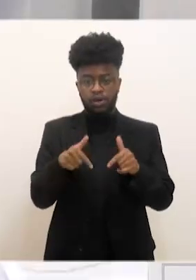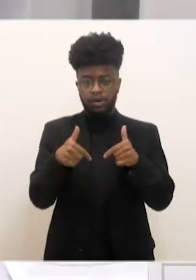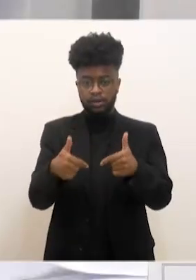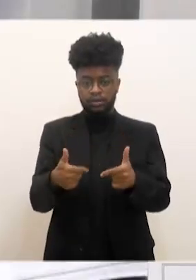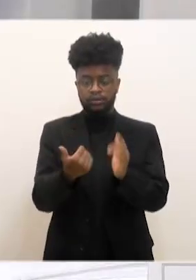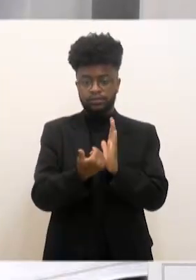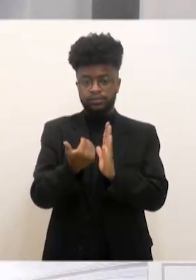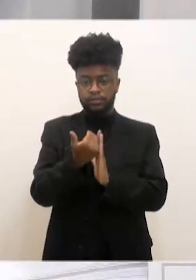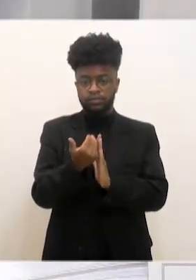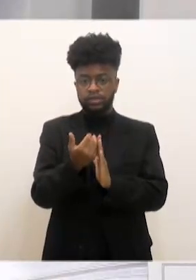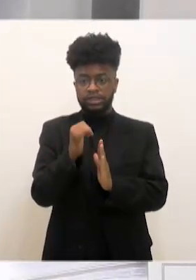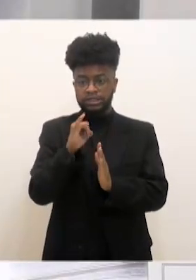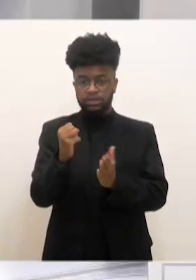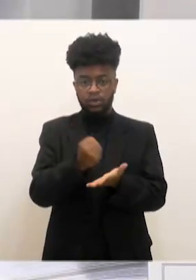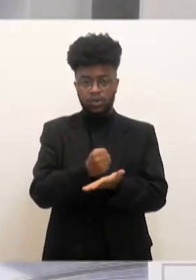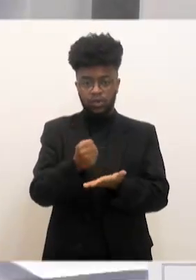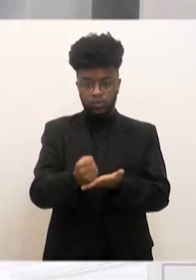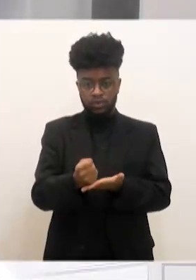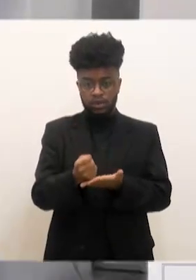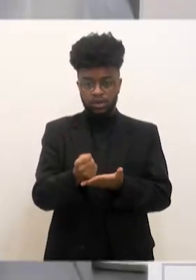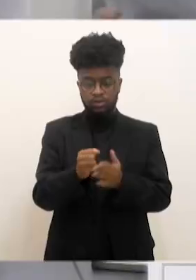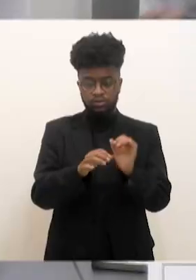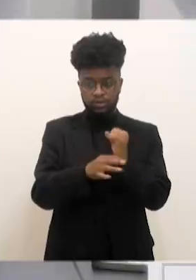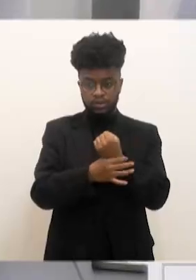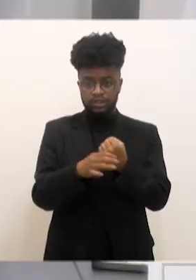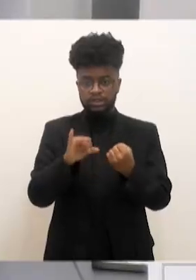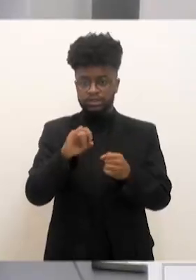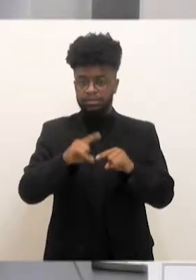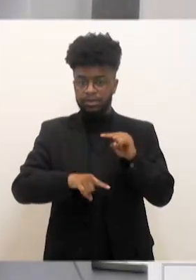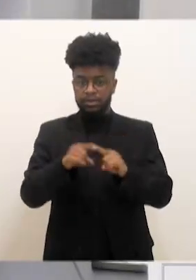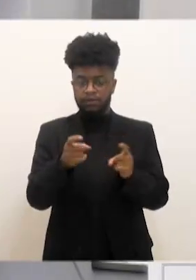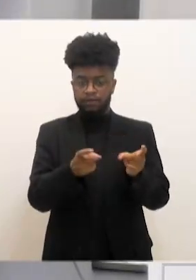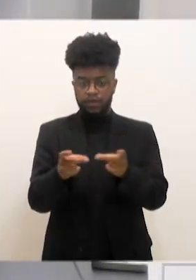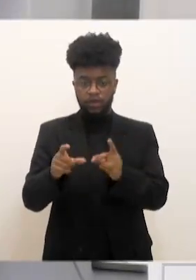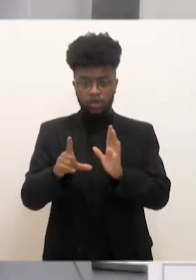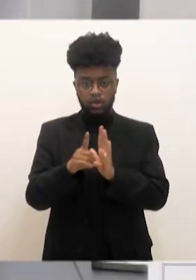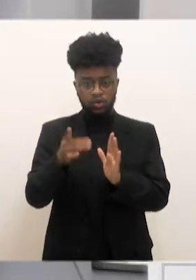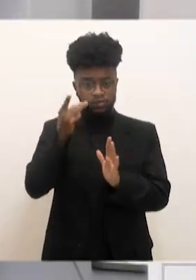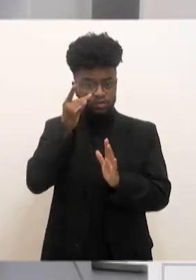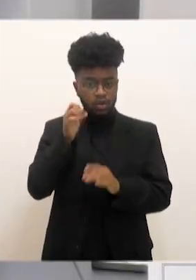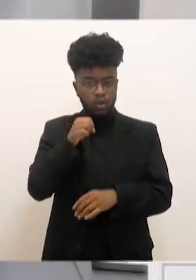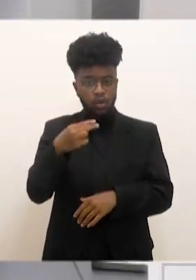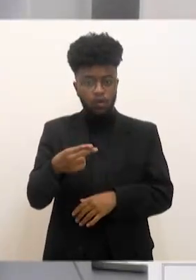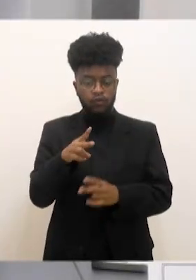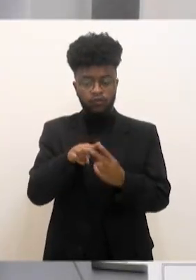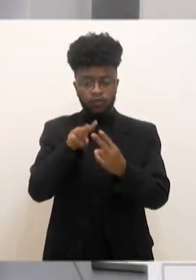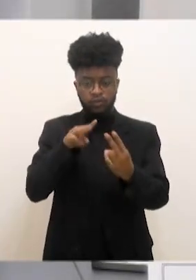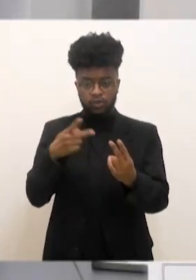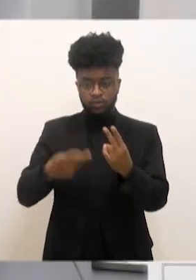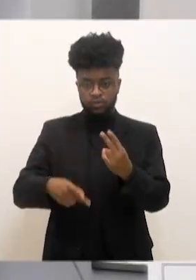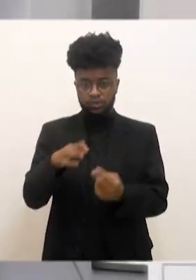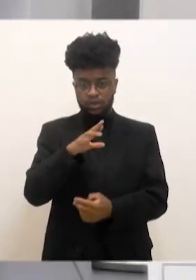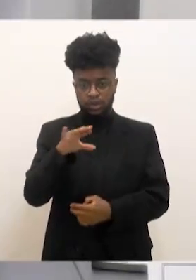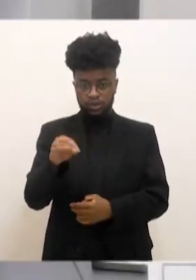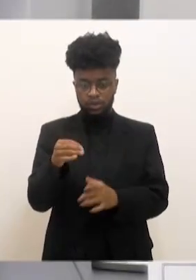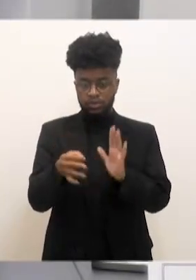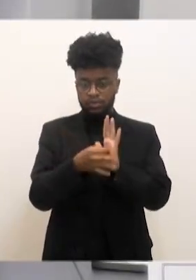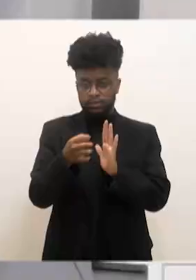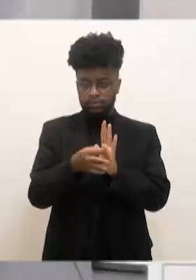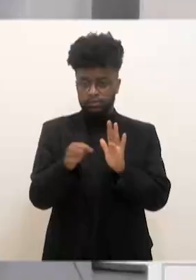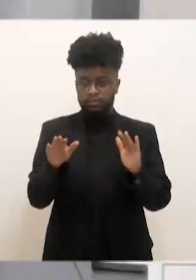quando da celebração do contrato de seguro para produtos vendidos em lojas físicas ou virtuais no âmbito do Estado do Rio de Janeiro. Parecer é